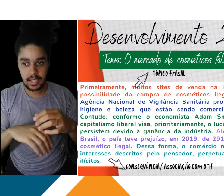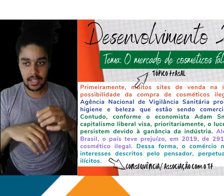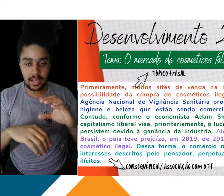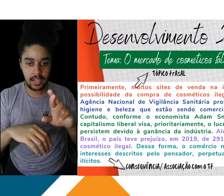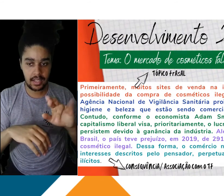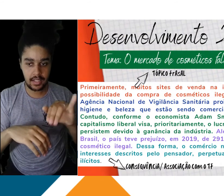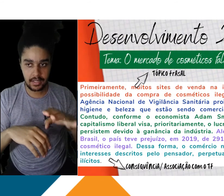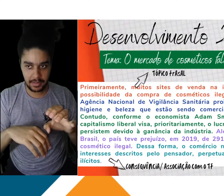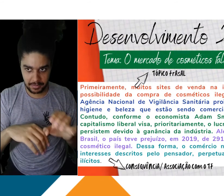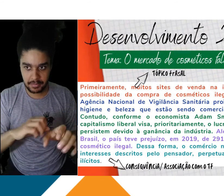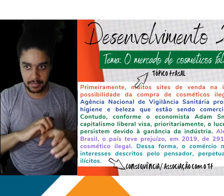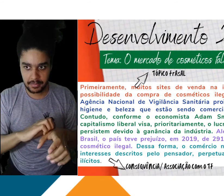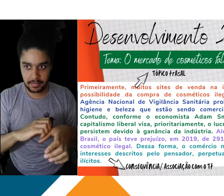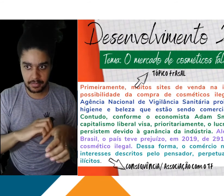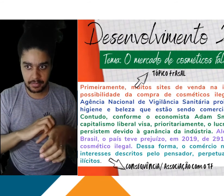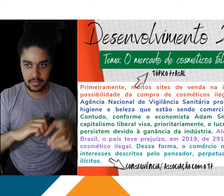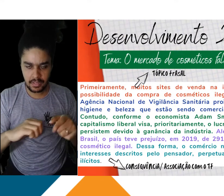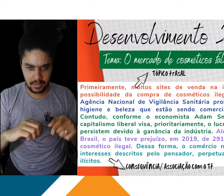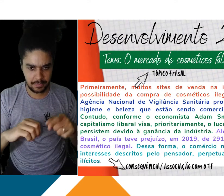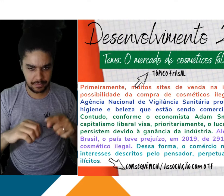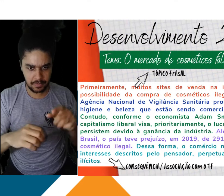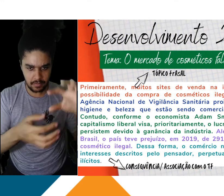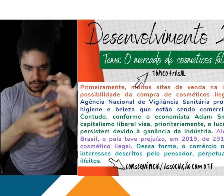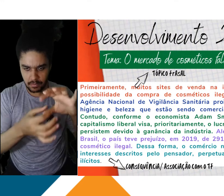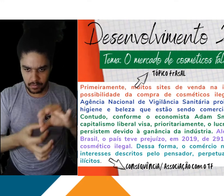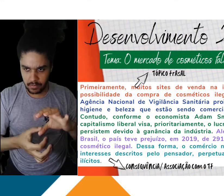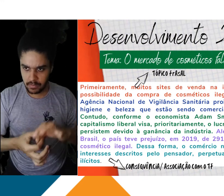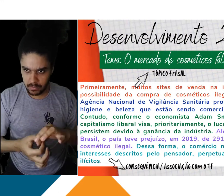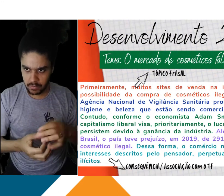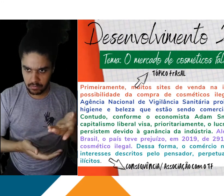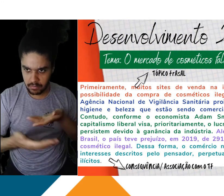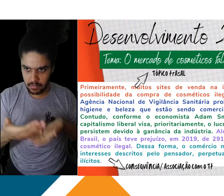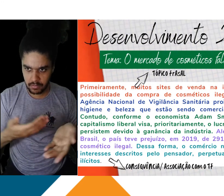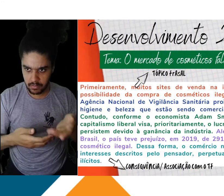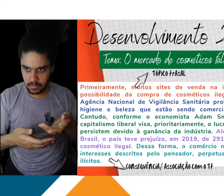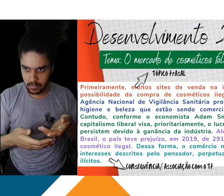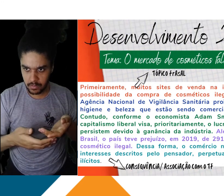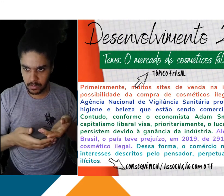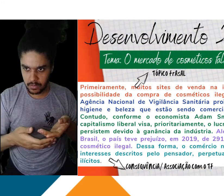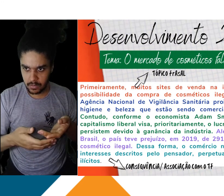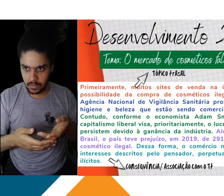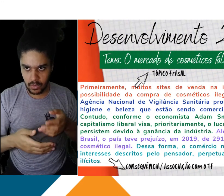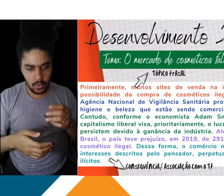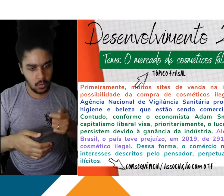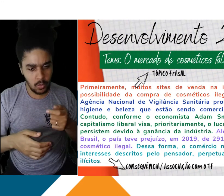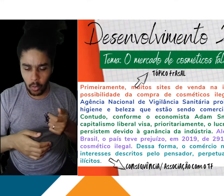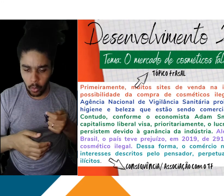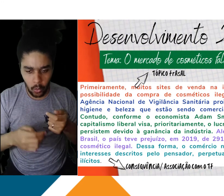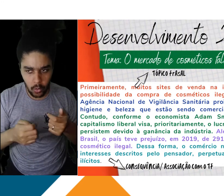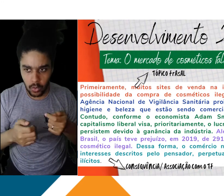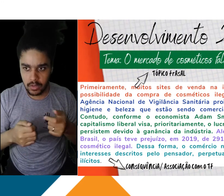repertórios. Digam-me, esses repertórios se articulam? Esses repertórios, eles se